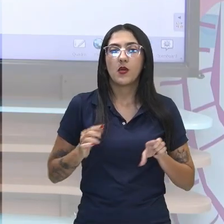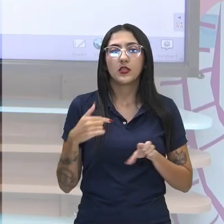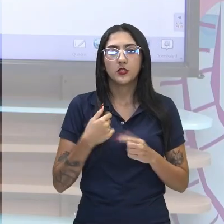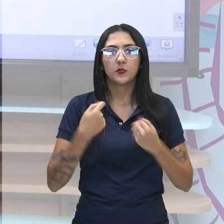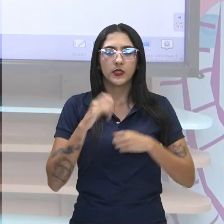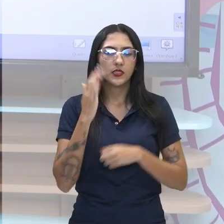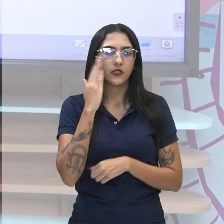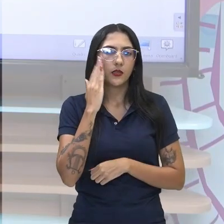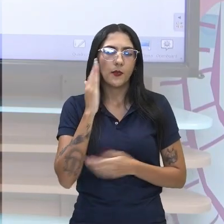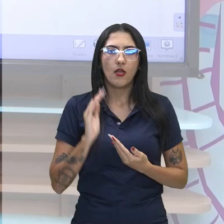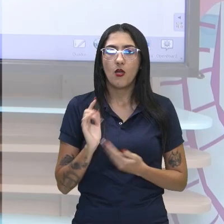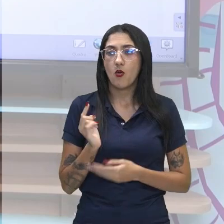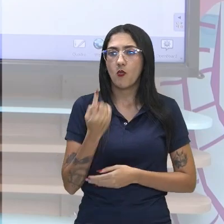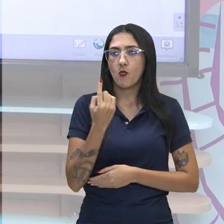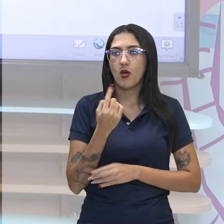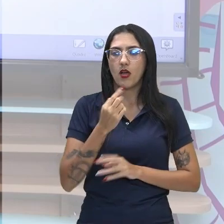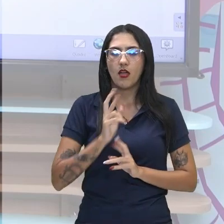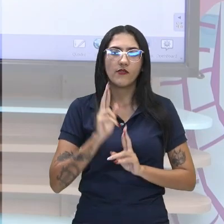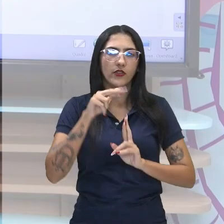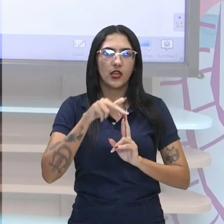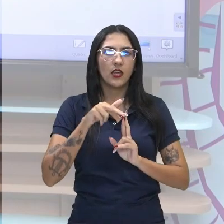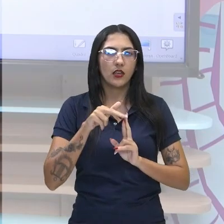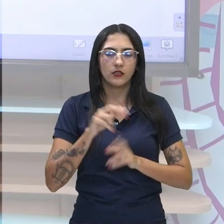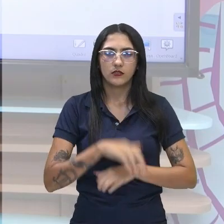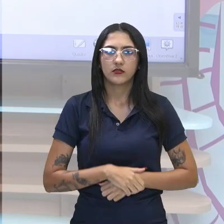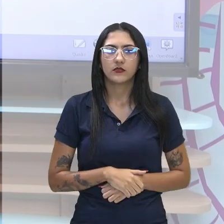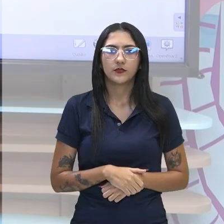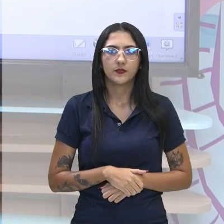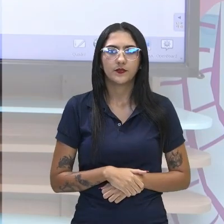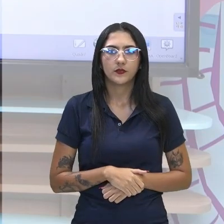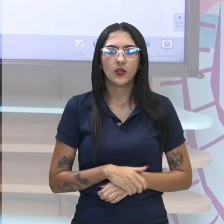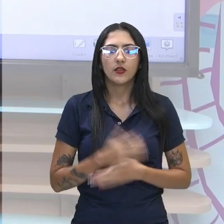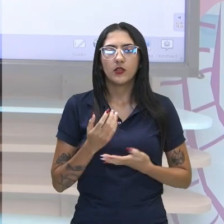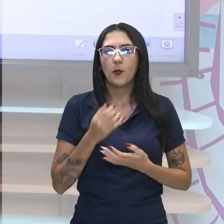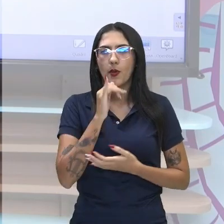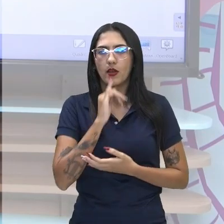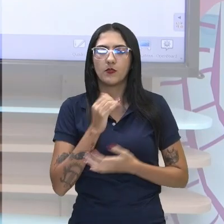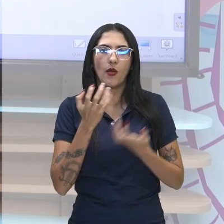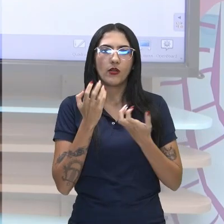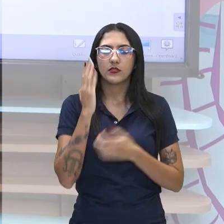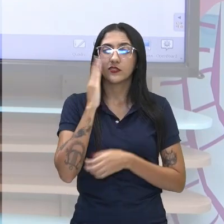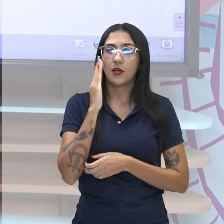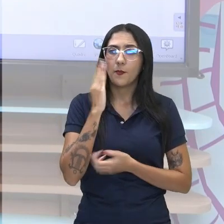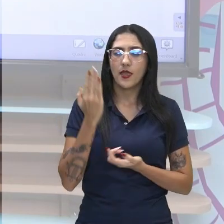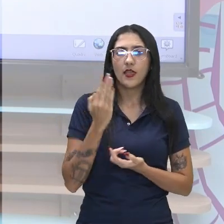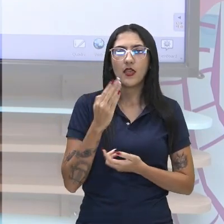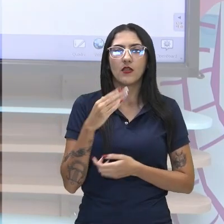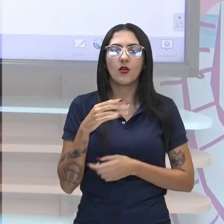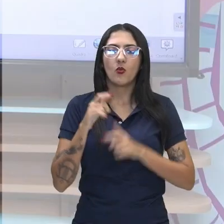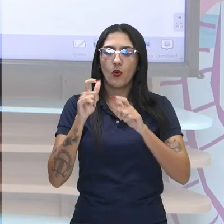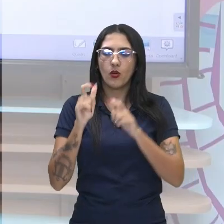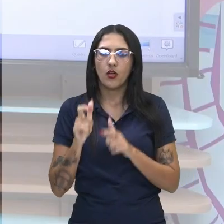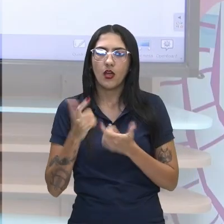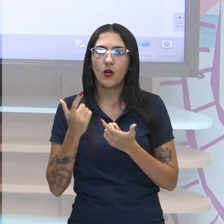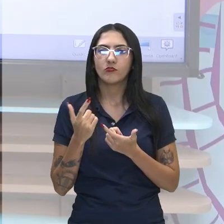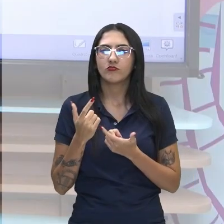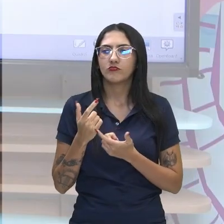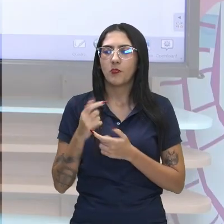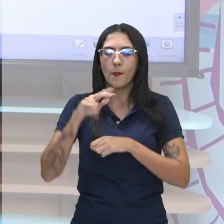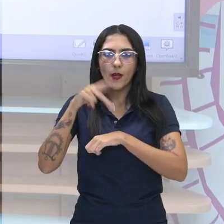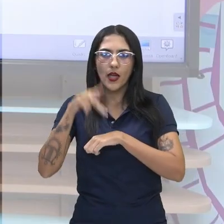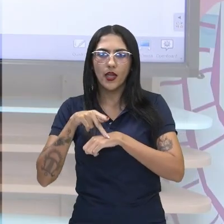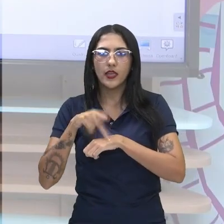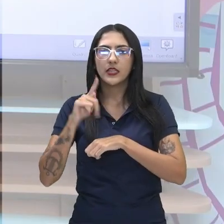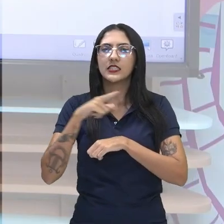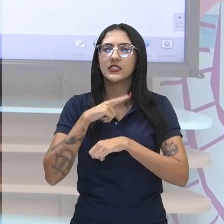ponto de referência, tá bom? Então, eu quero saber o fuso, quero saber o horário de um local X que está